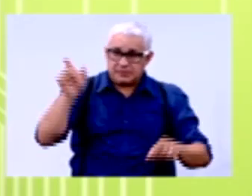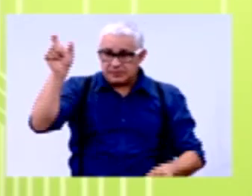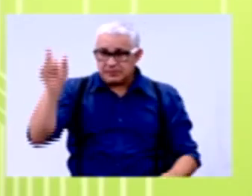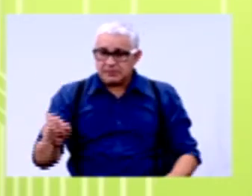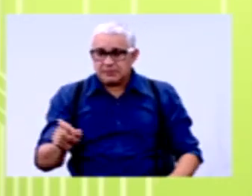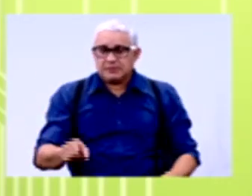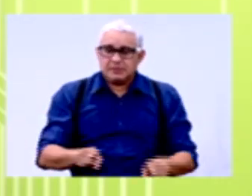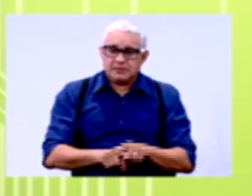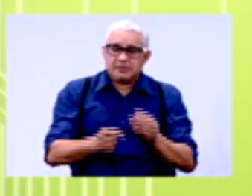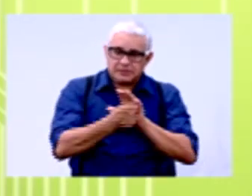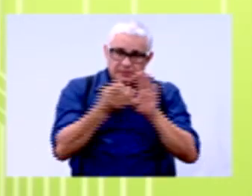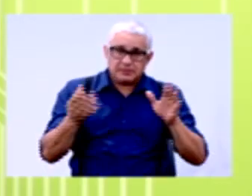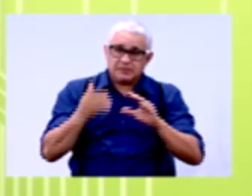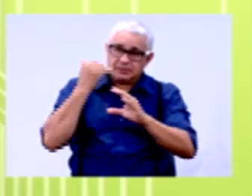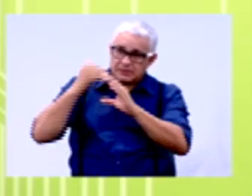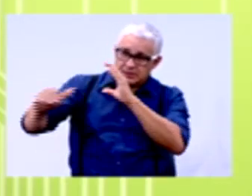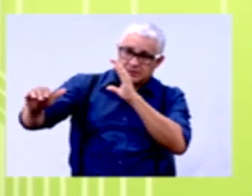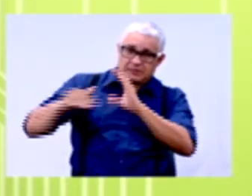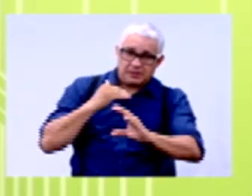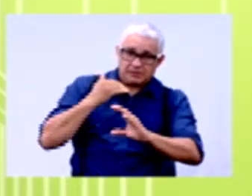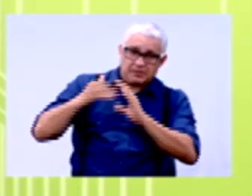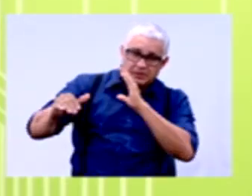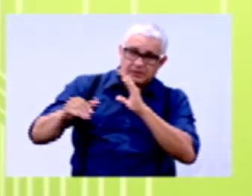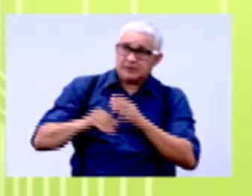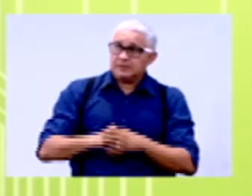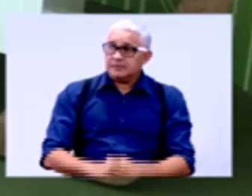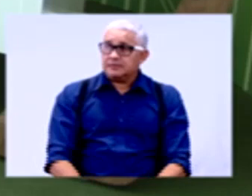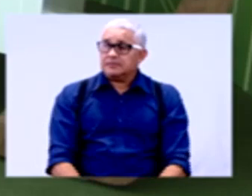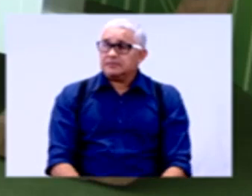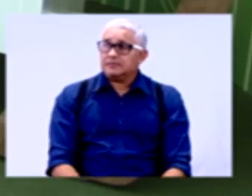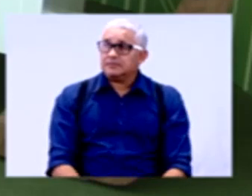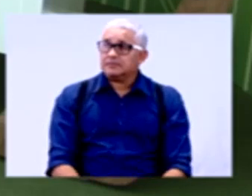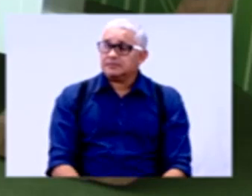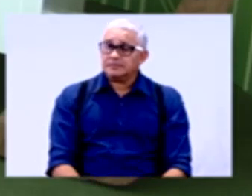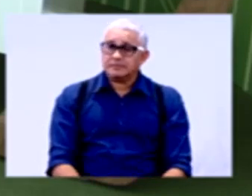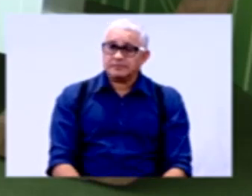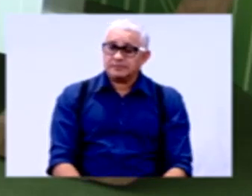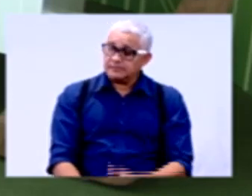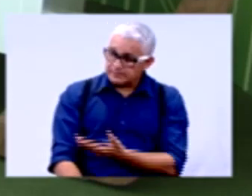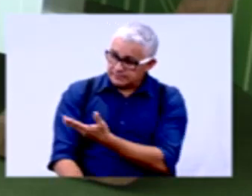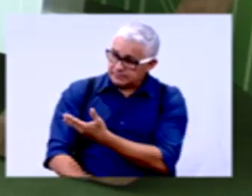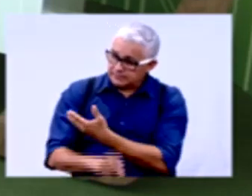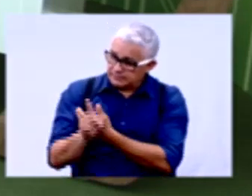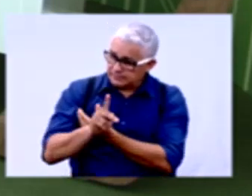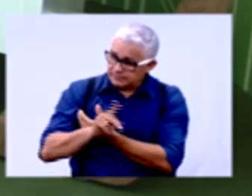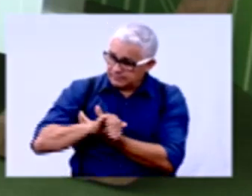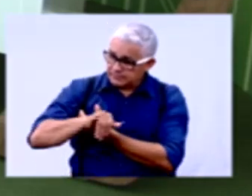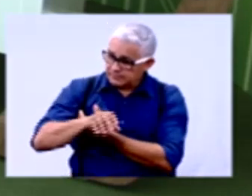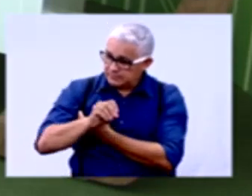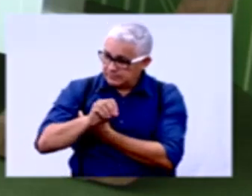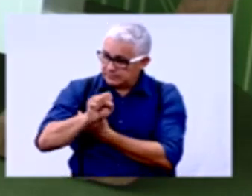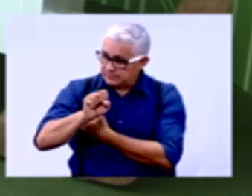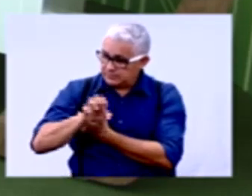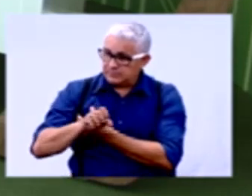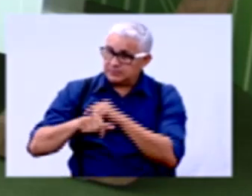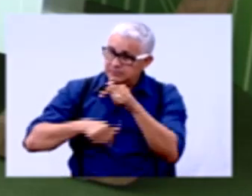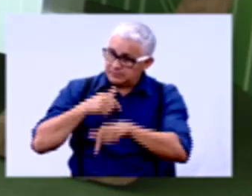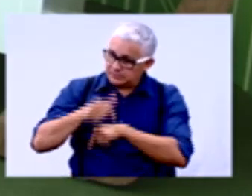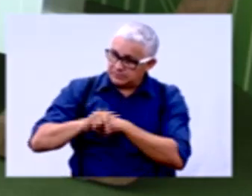aplicação que está enviando e recebendo informações. Professor José Márcio, aí, a gente trabalhou aí essas questões